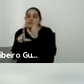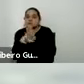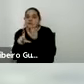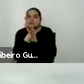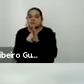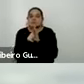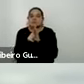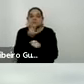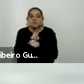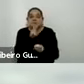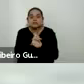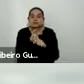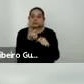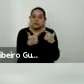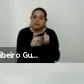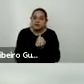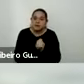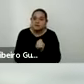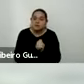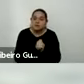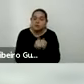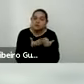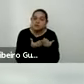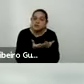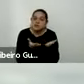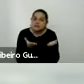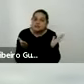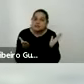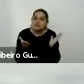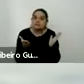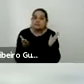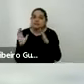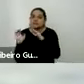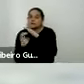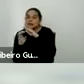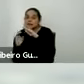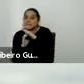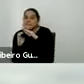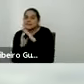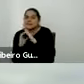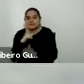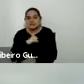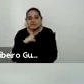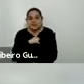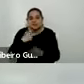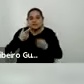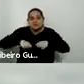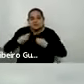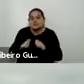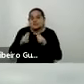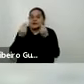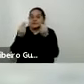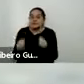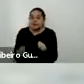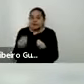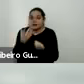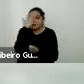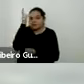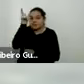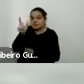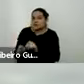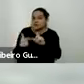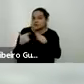né, do oferecimento que as empresas têm que dar ao trabalhador que está fazendo